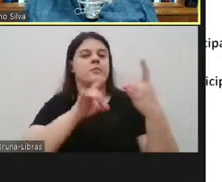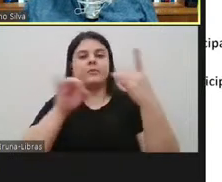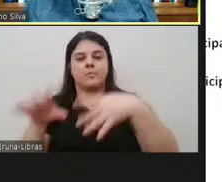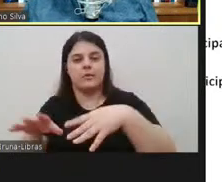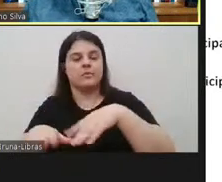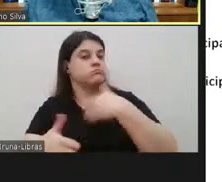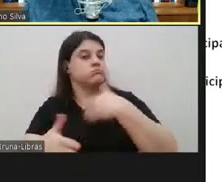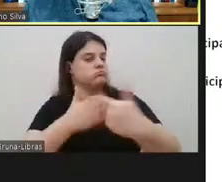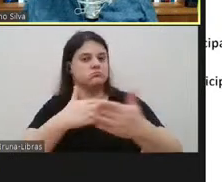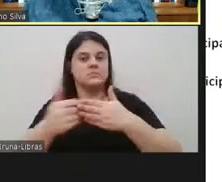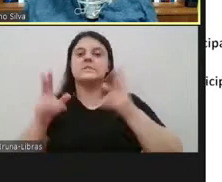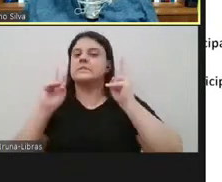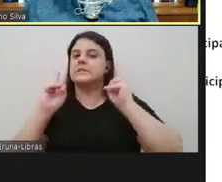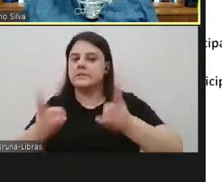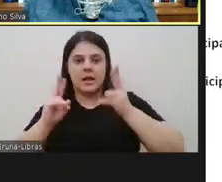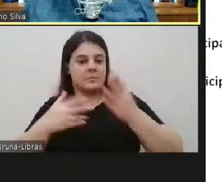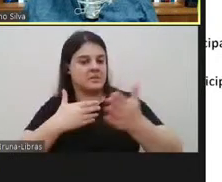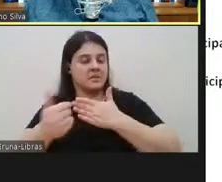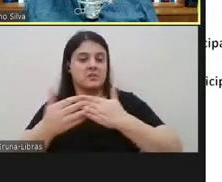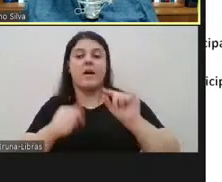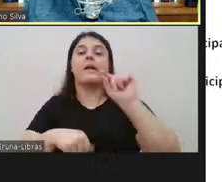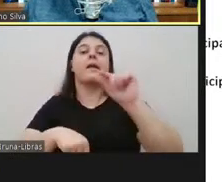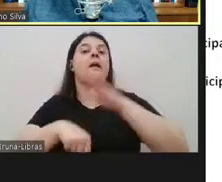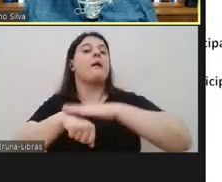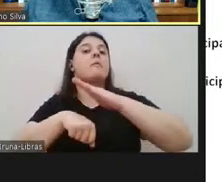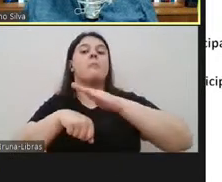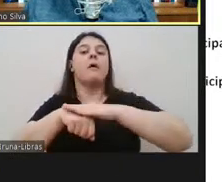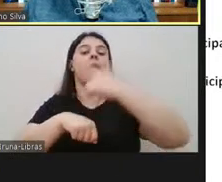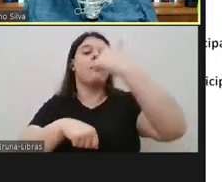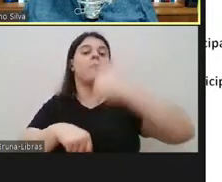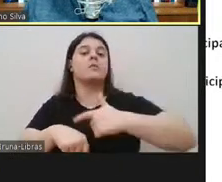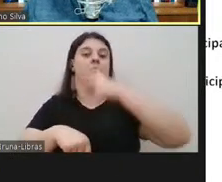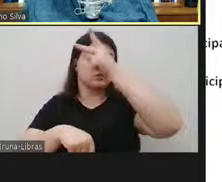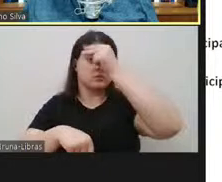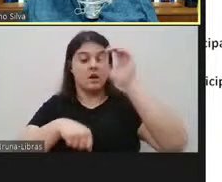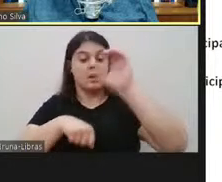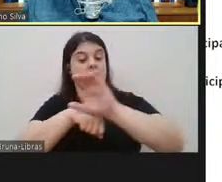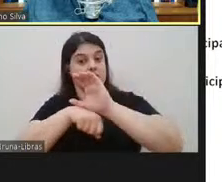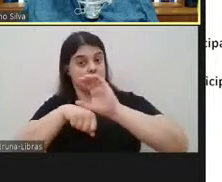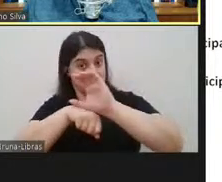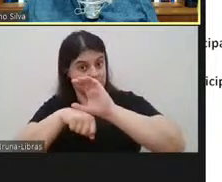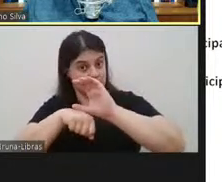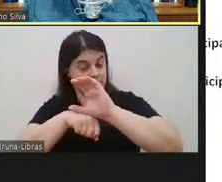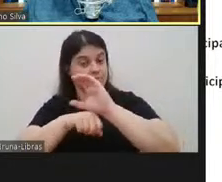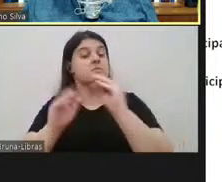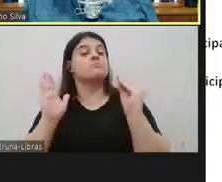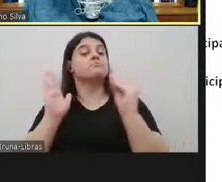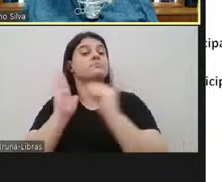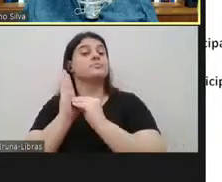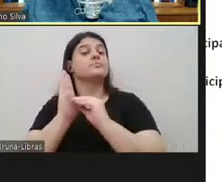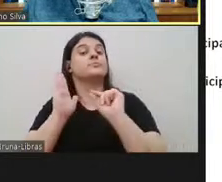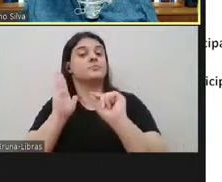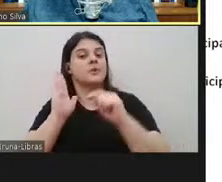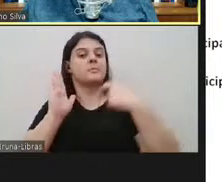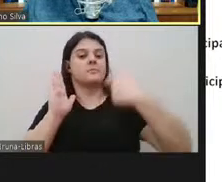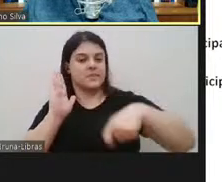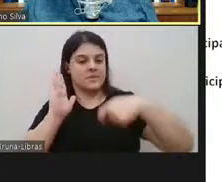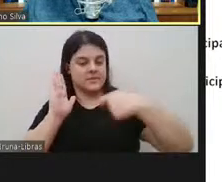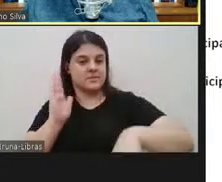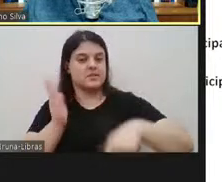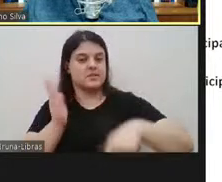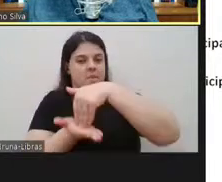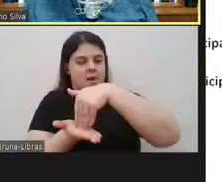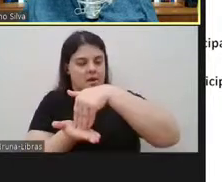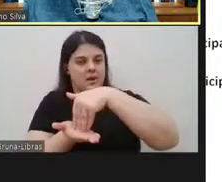toca governo do importa Dependendo de quem entrar a Constituição Federal estabelece que o mínimo